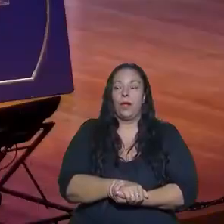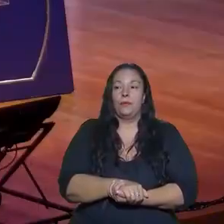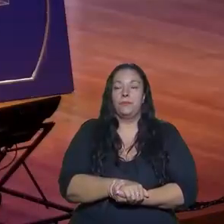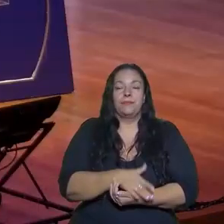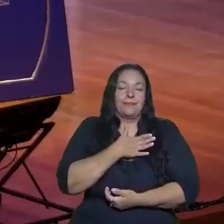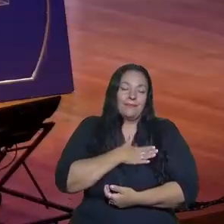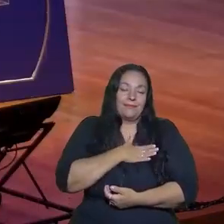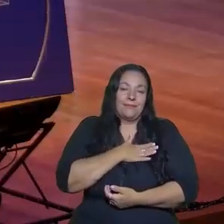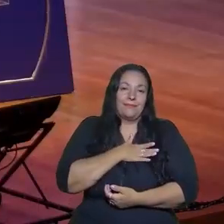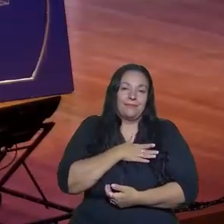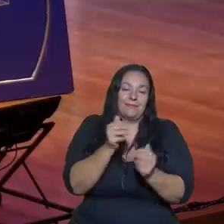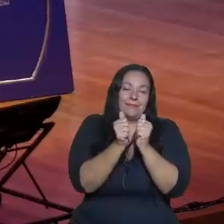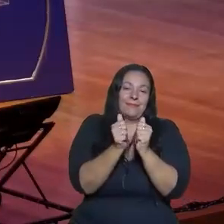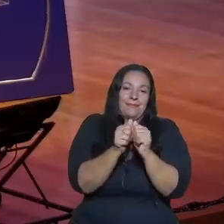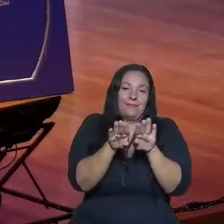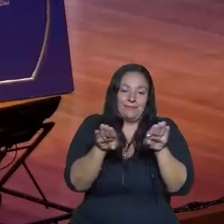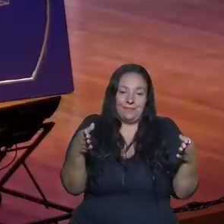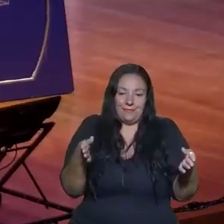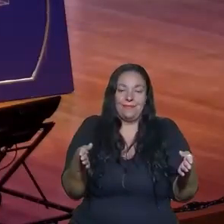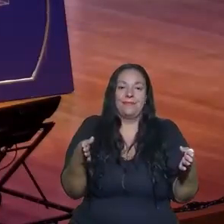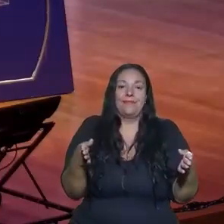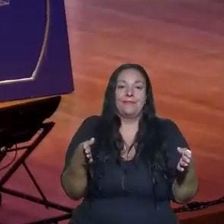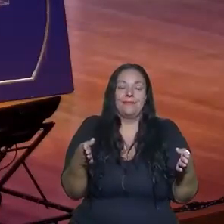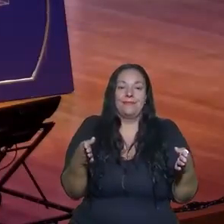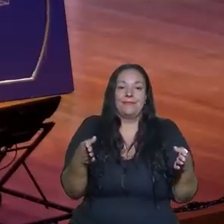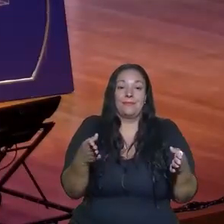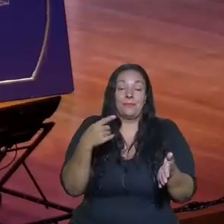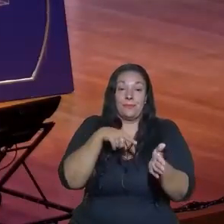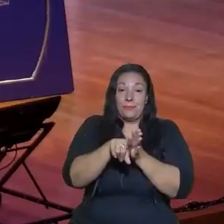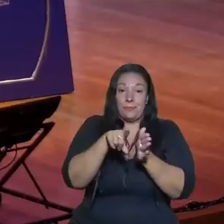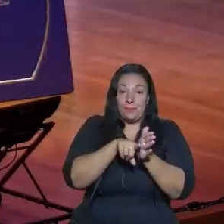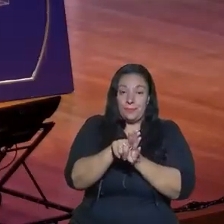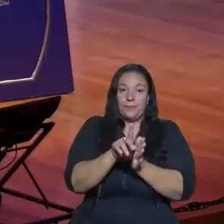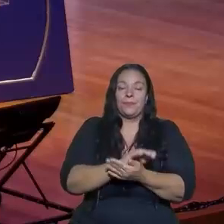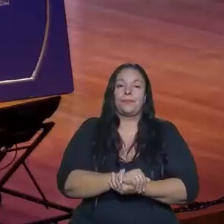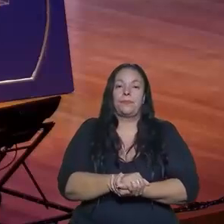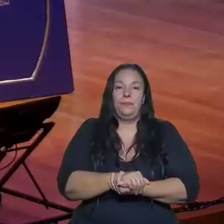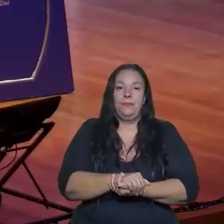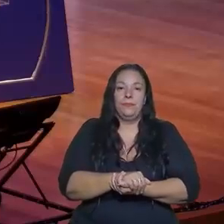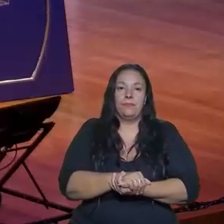prazer estar com você. Eu vou começar te provocando com uma